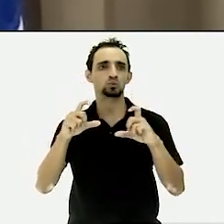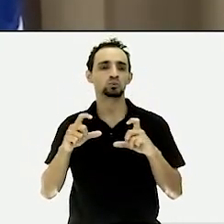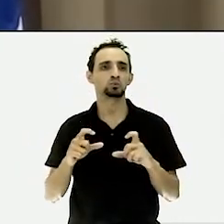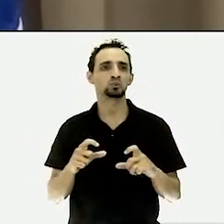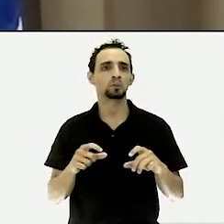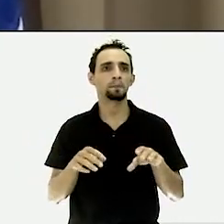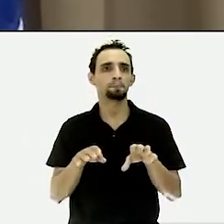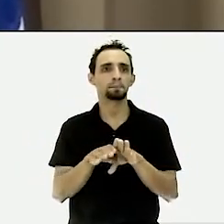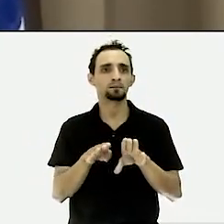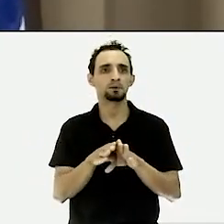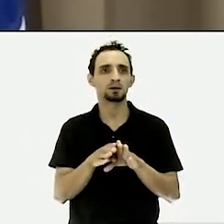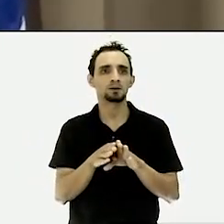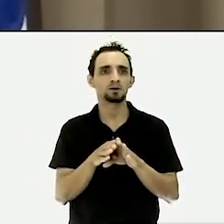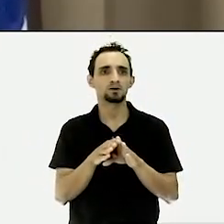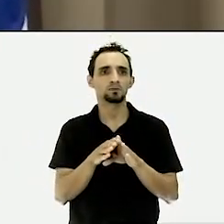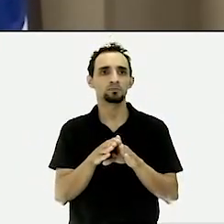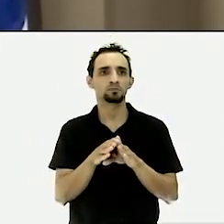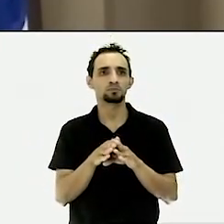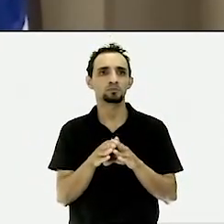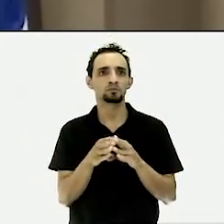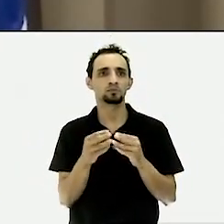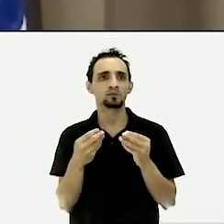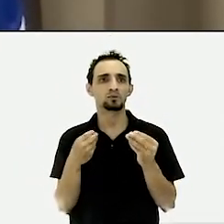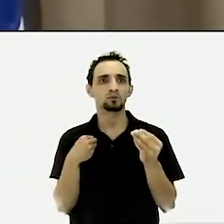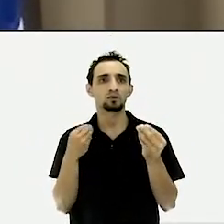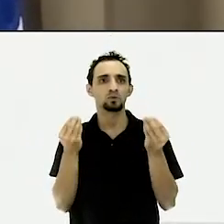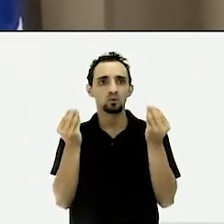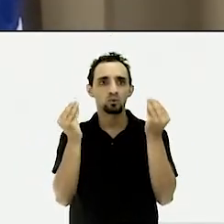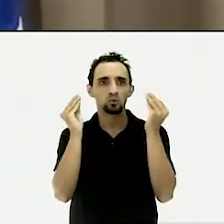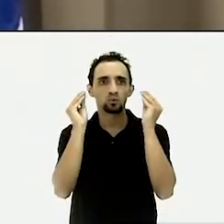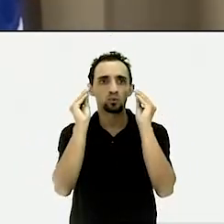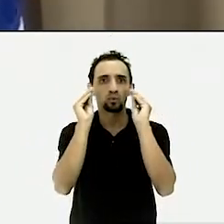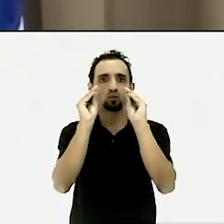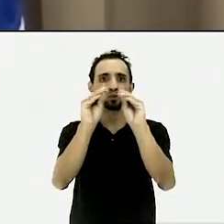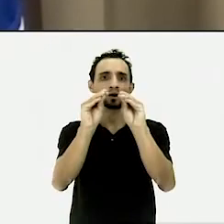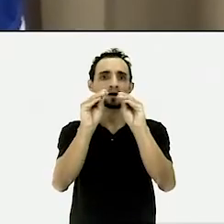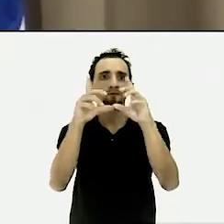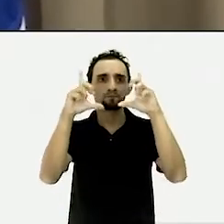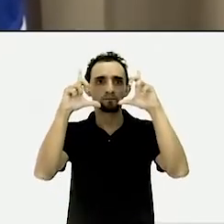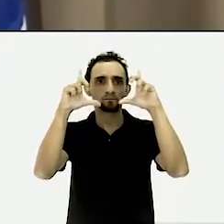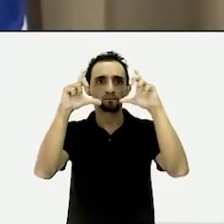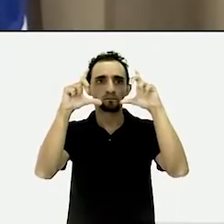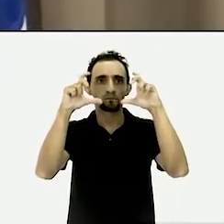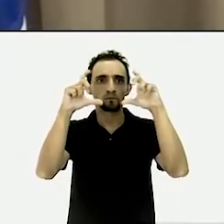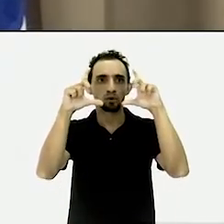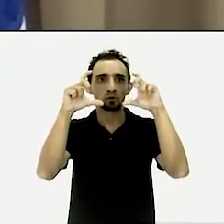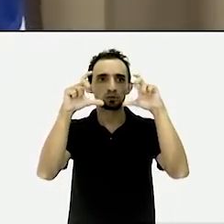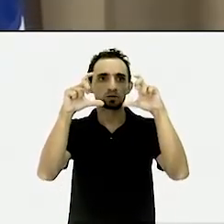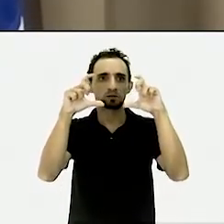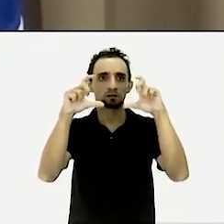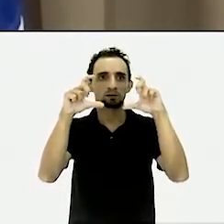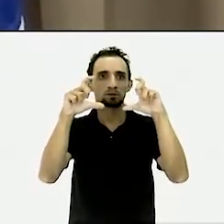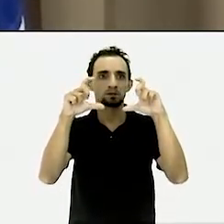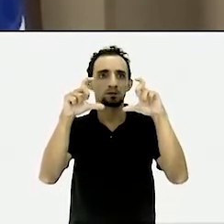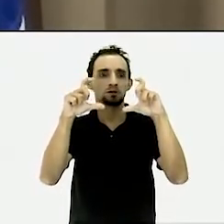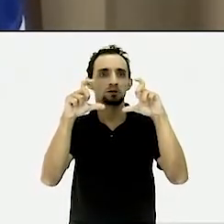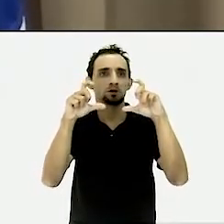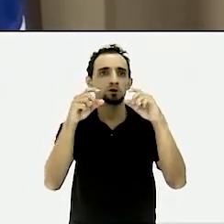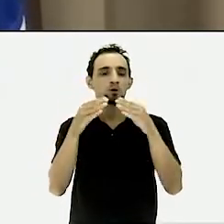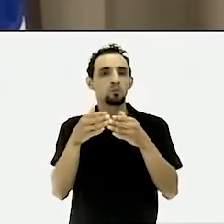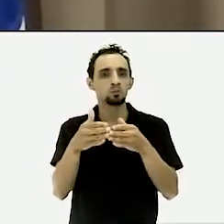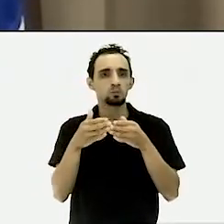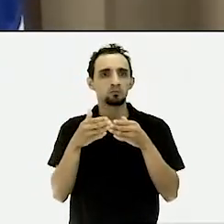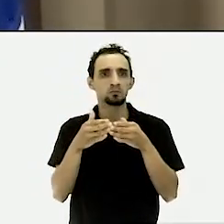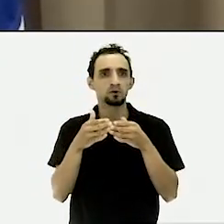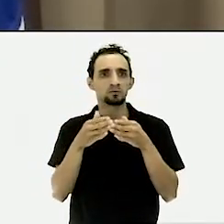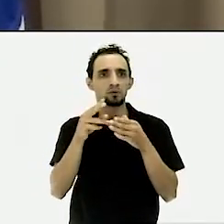vocês colocarem. Mas se eu mandar rapidamente para você, você consegue pôr, Wanderson? Só um minutinho, então, você manda para o Wanderson, fazendo um favor, para vocês